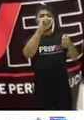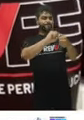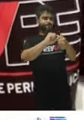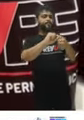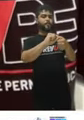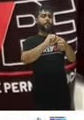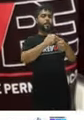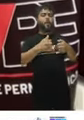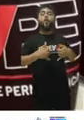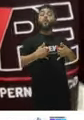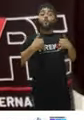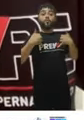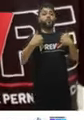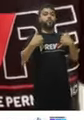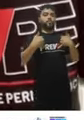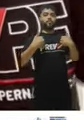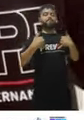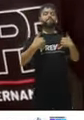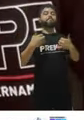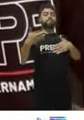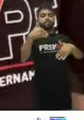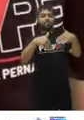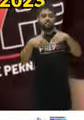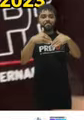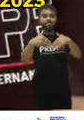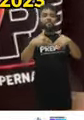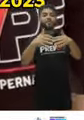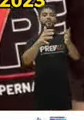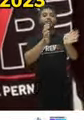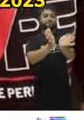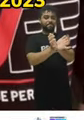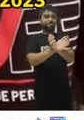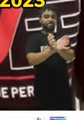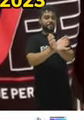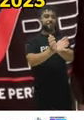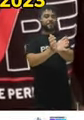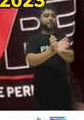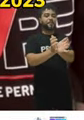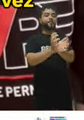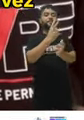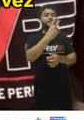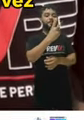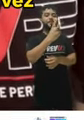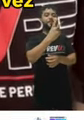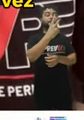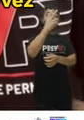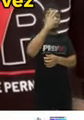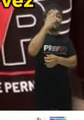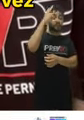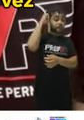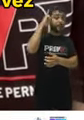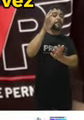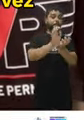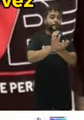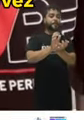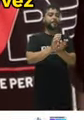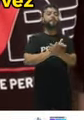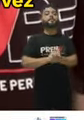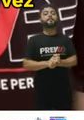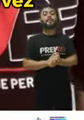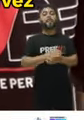Tenho muito orgulho em participar, né, da equipe do Prevup 2023, acreditando em um